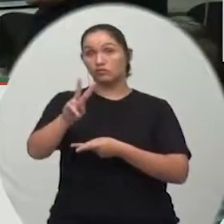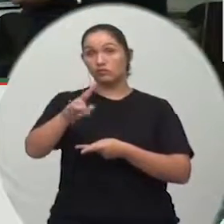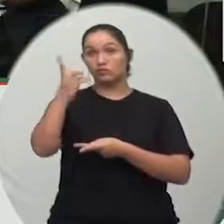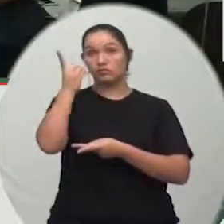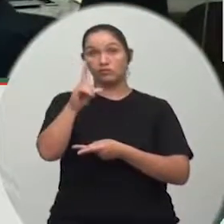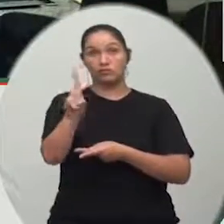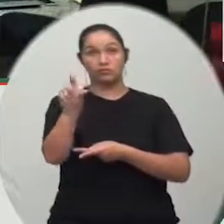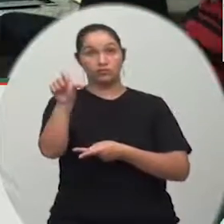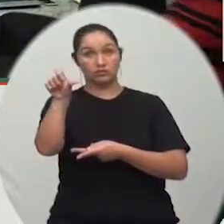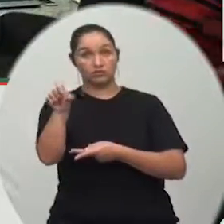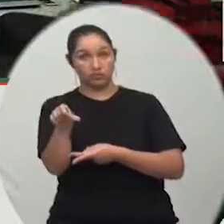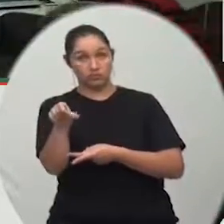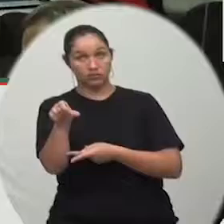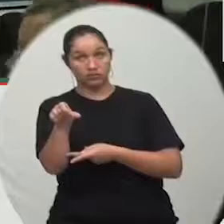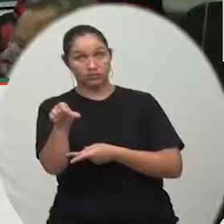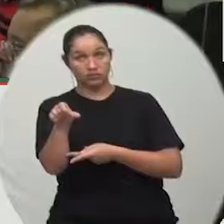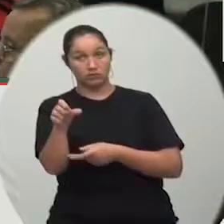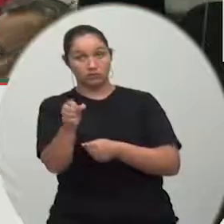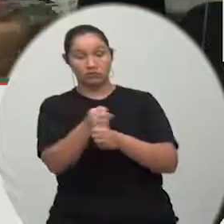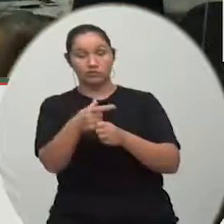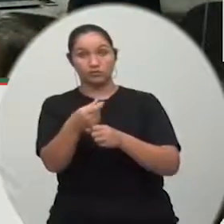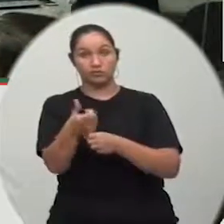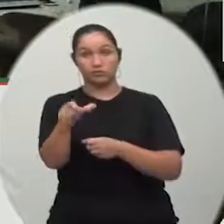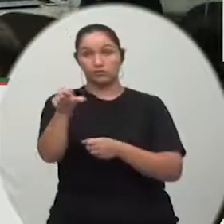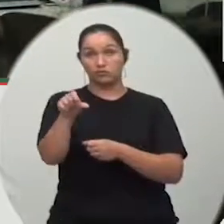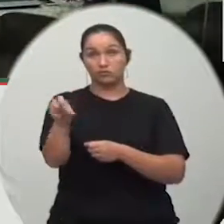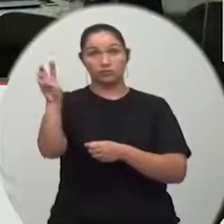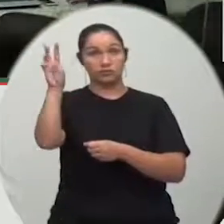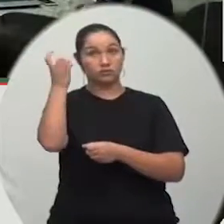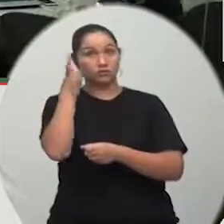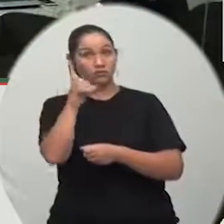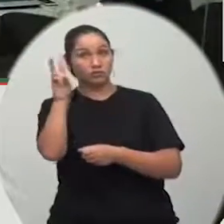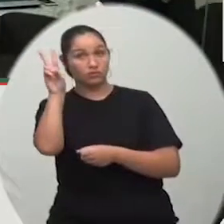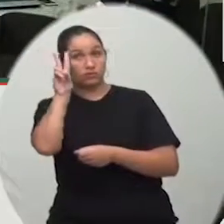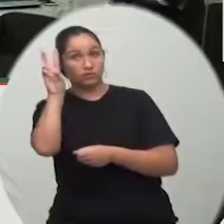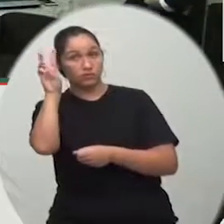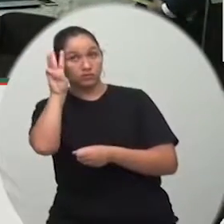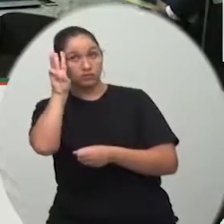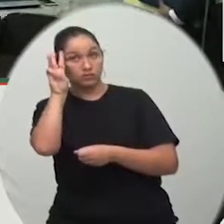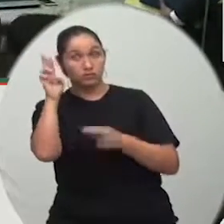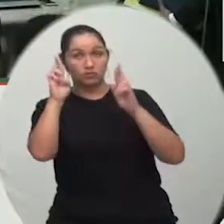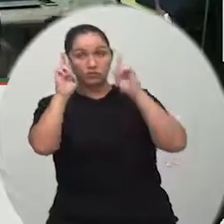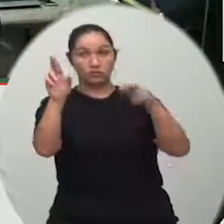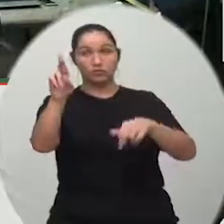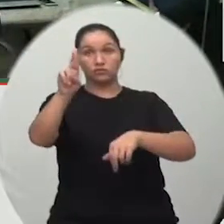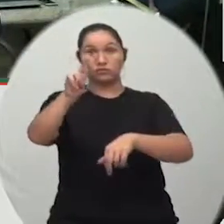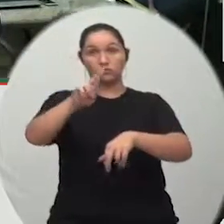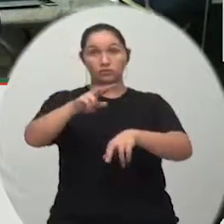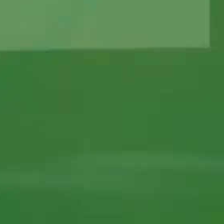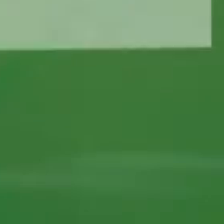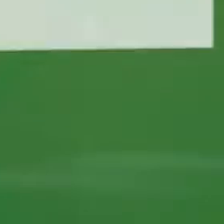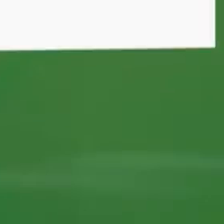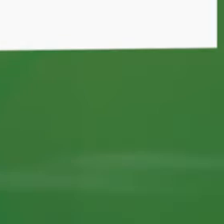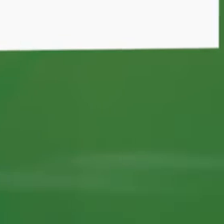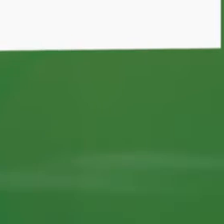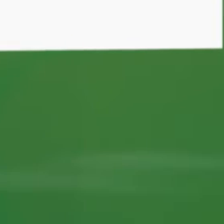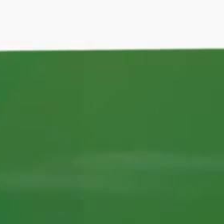dia 19 de março do ano corrente, terça-feira, no horário regimental. Boa noite a todos.